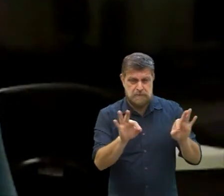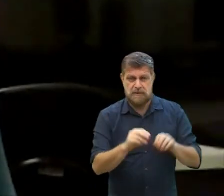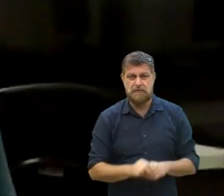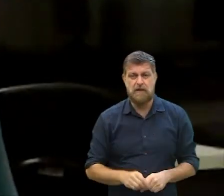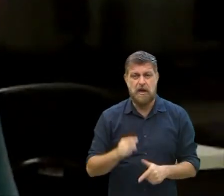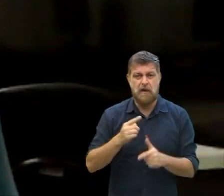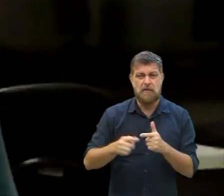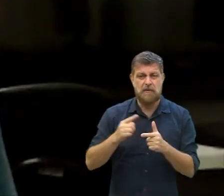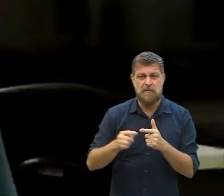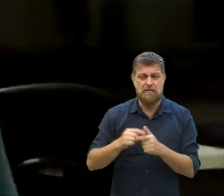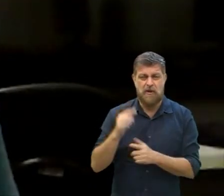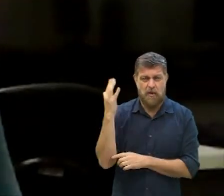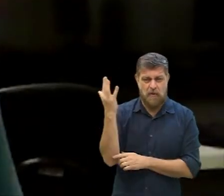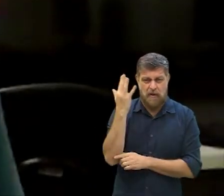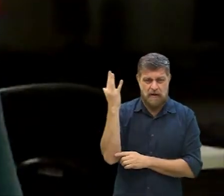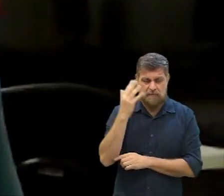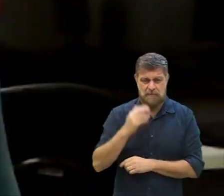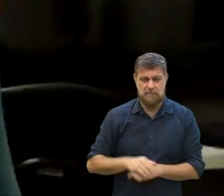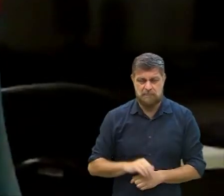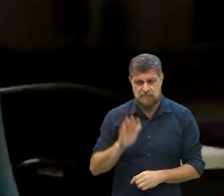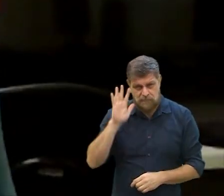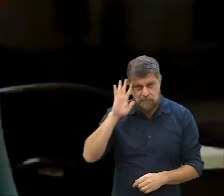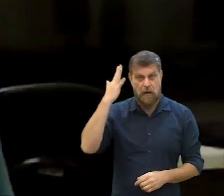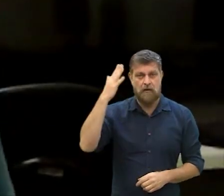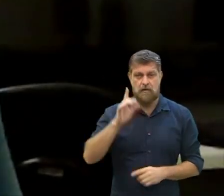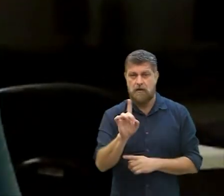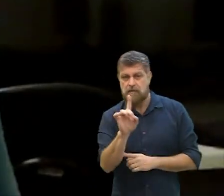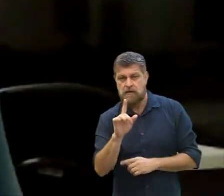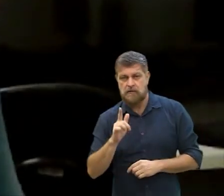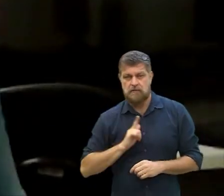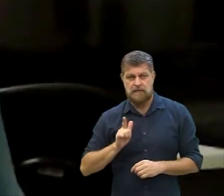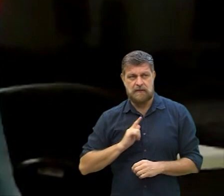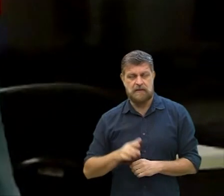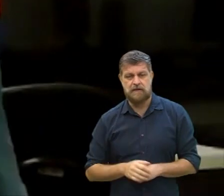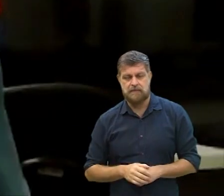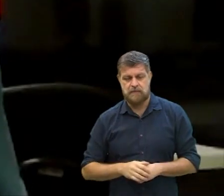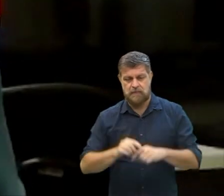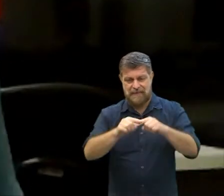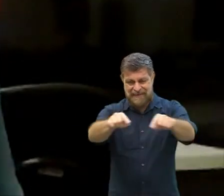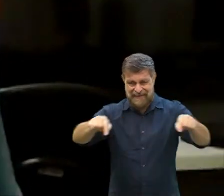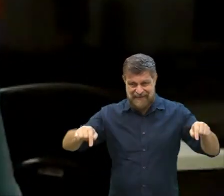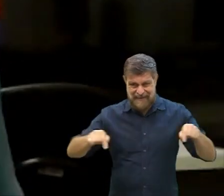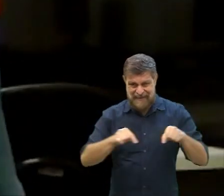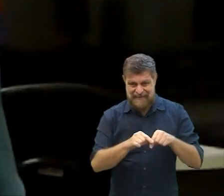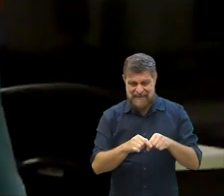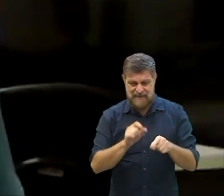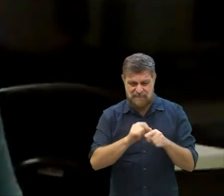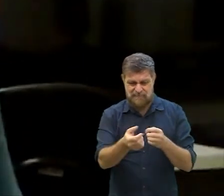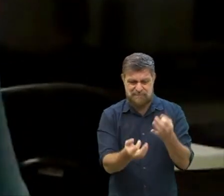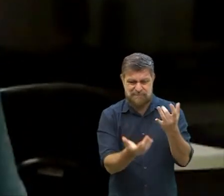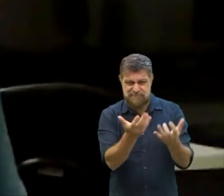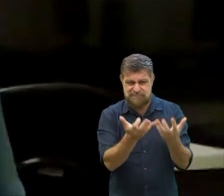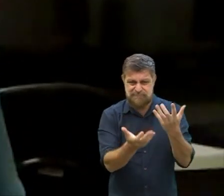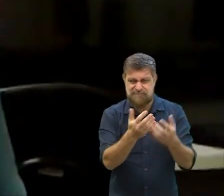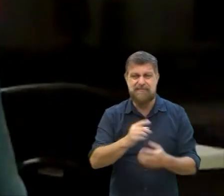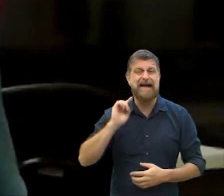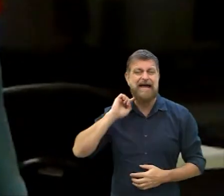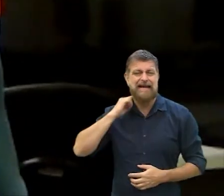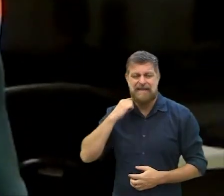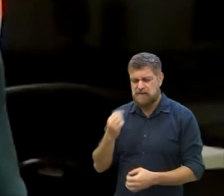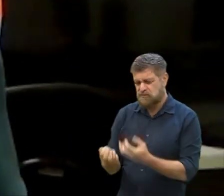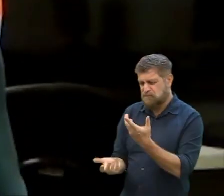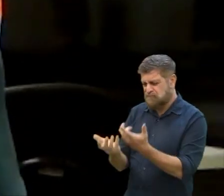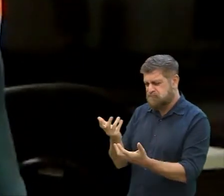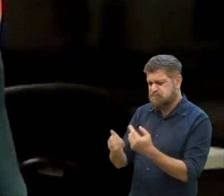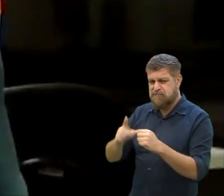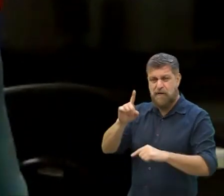simplesmente acidente ou ocasional. Ela é realmente fruto de limpeza de terreno, de queima de lixo, de